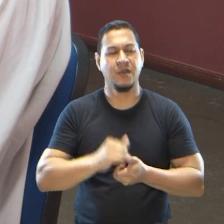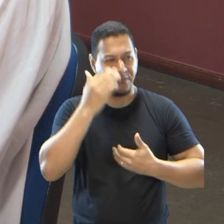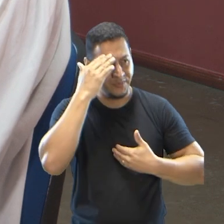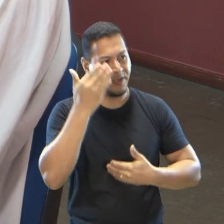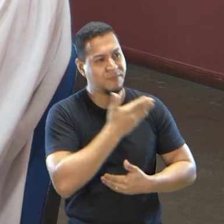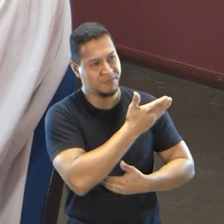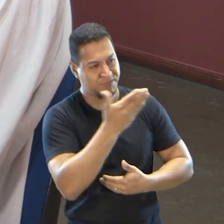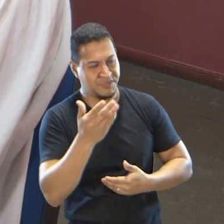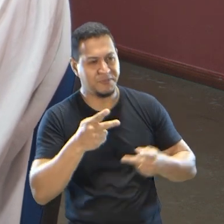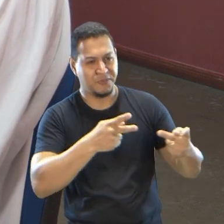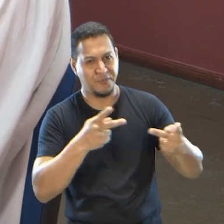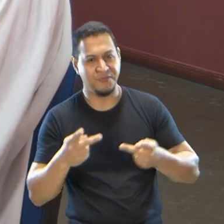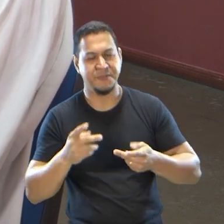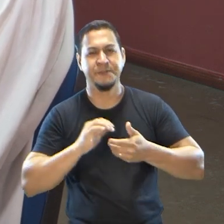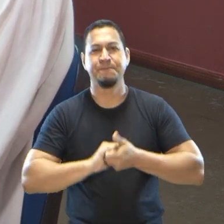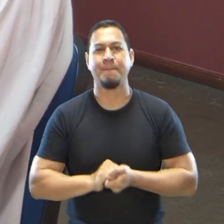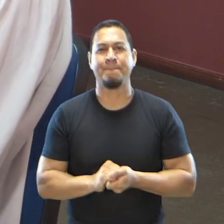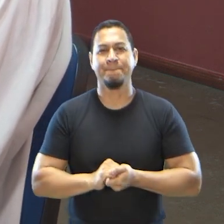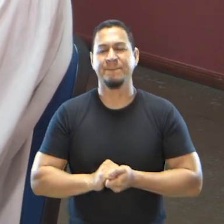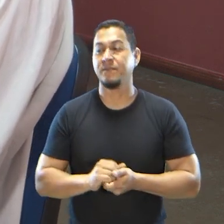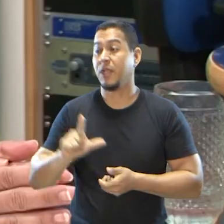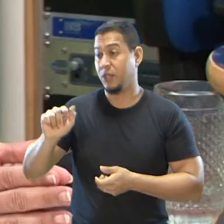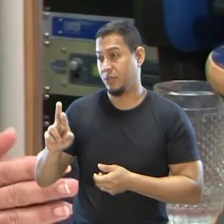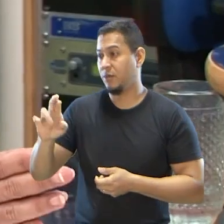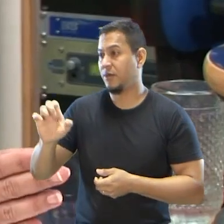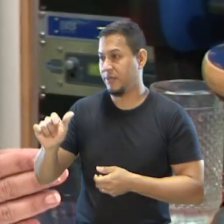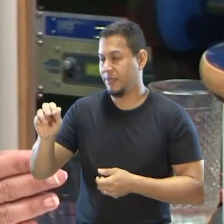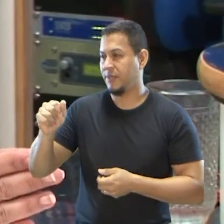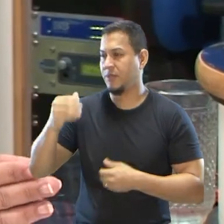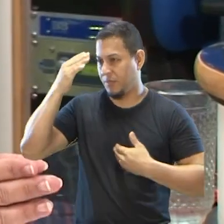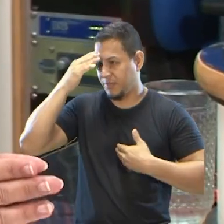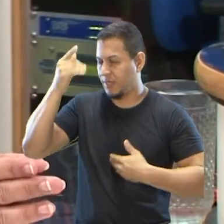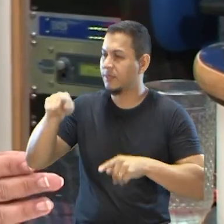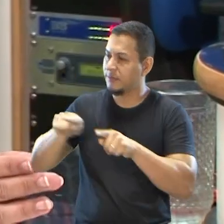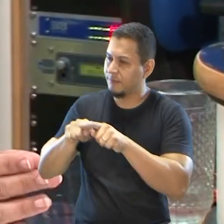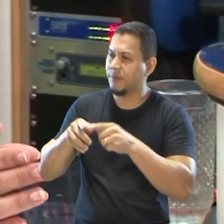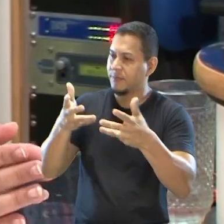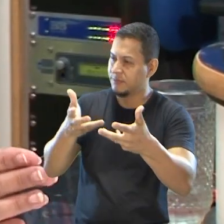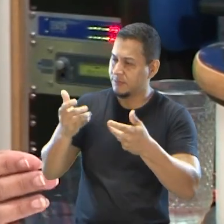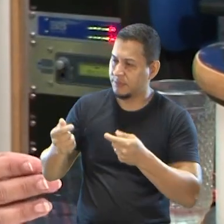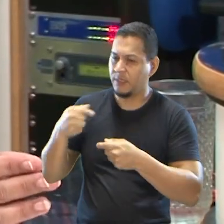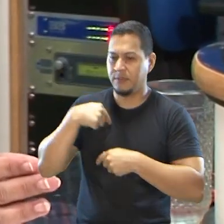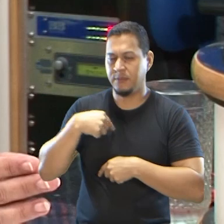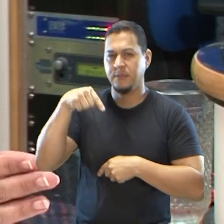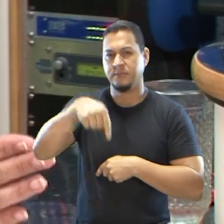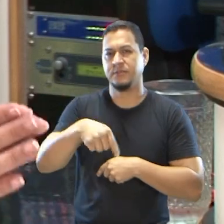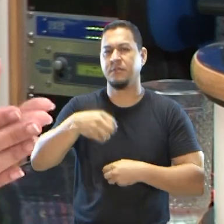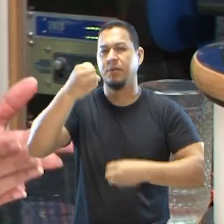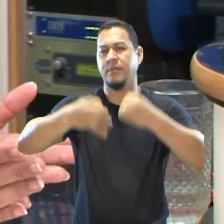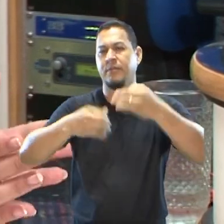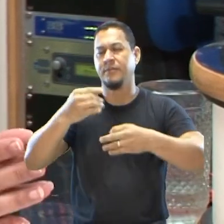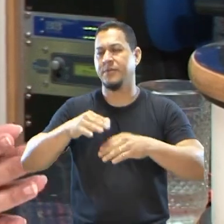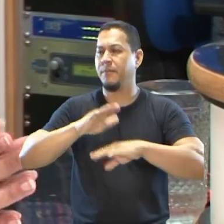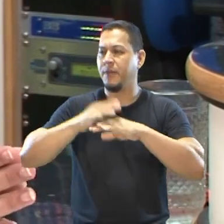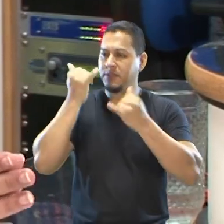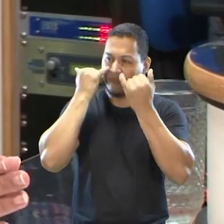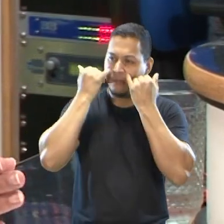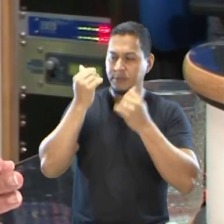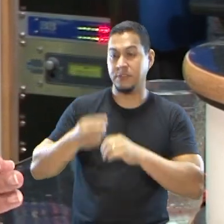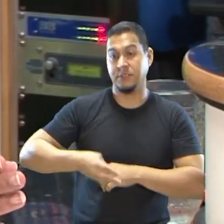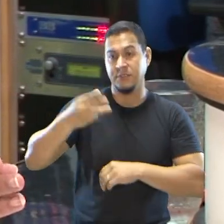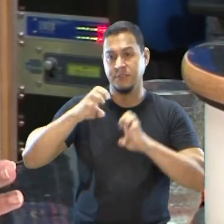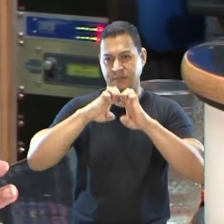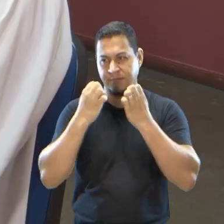à Gestão. Obrigada a vocês pelo convite. Lorena, muito obrigada por aceitar o nosso convite e vir aqui trazer